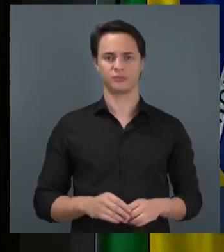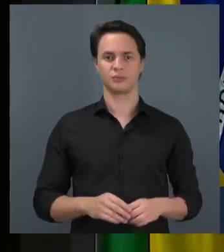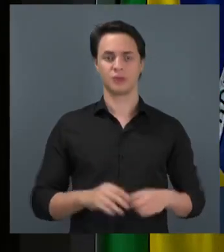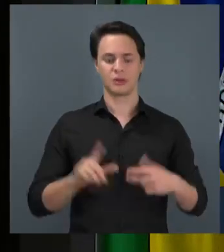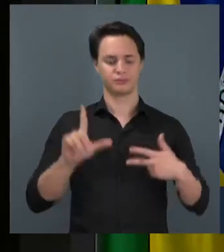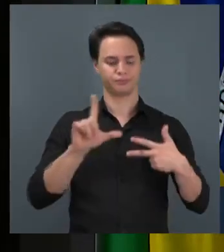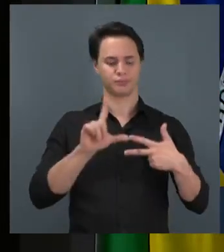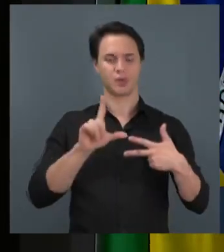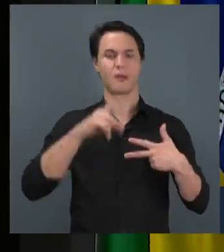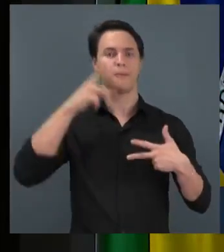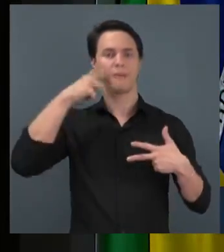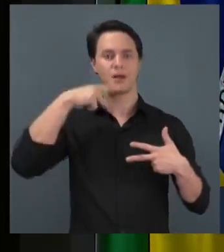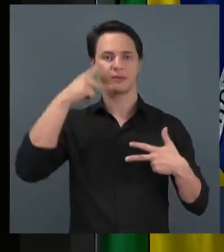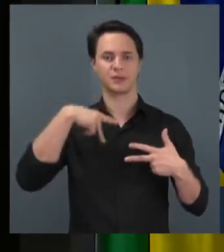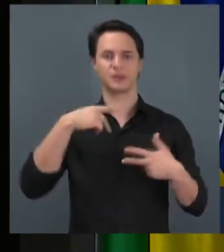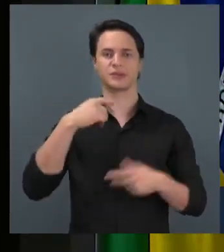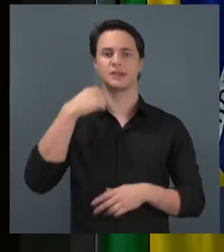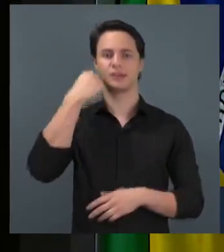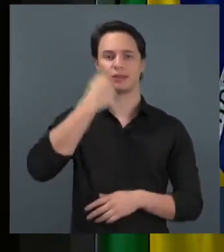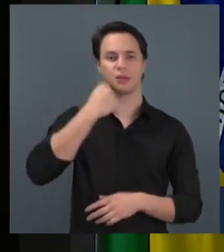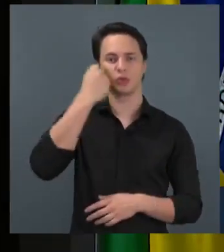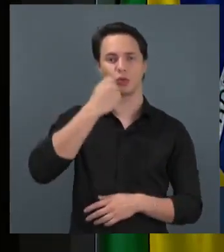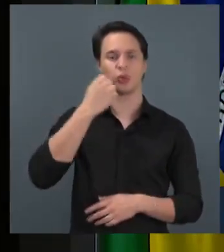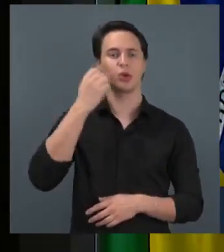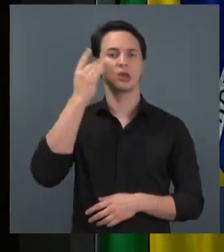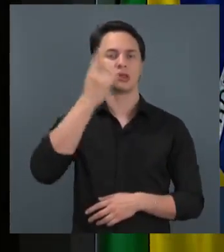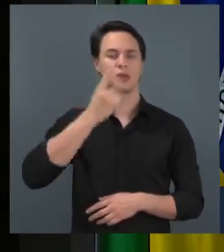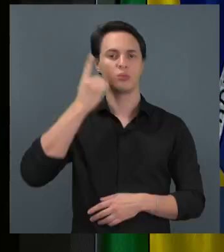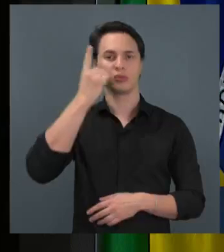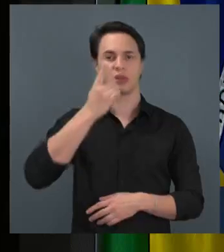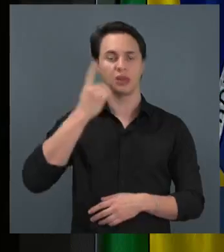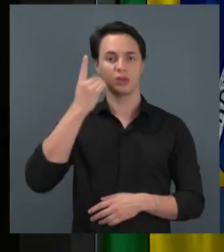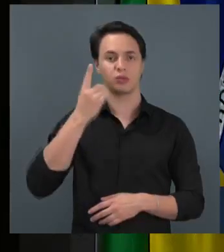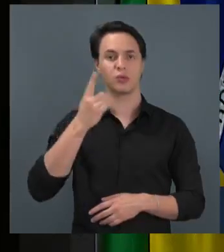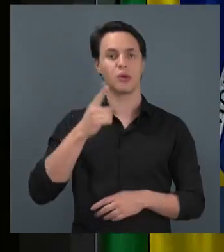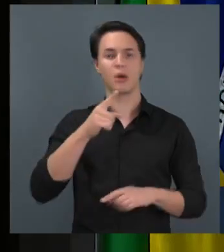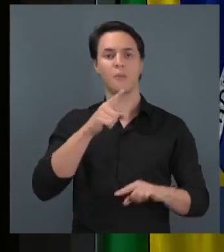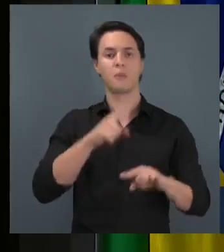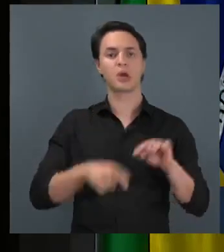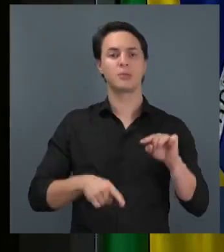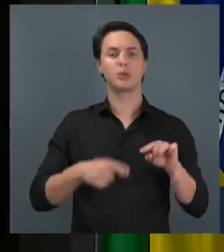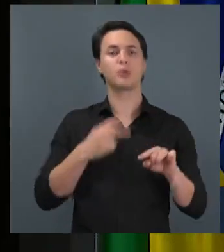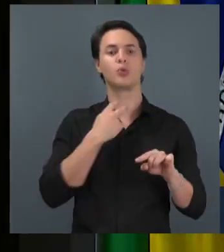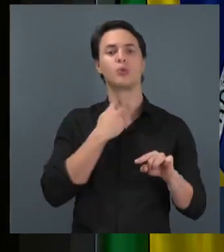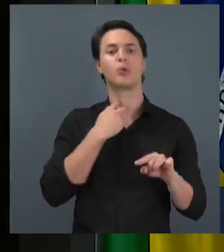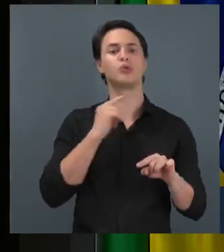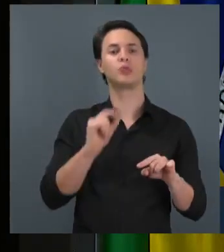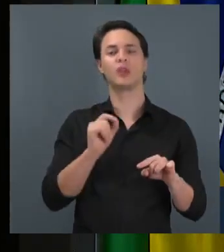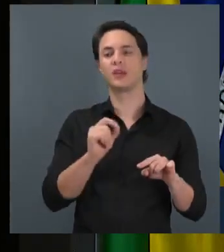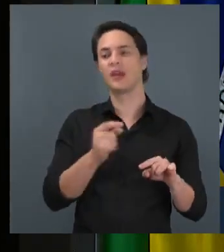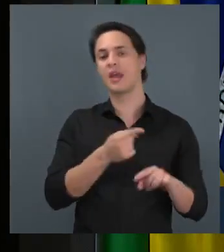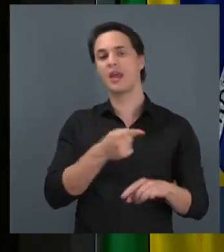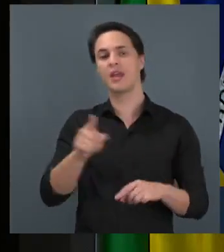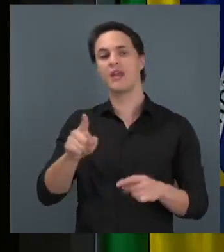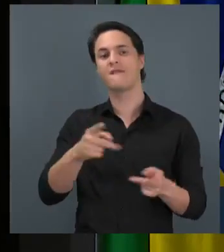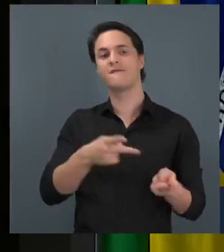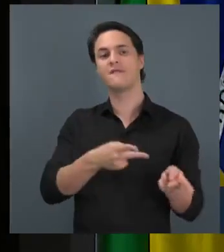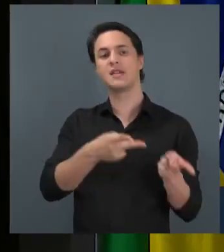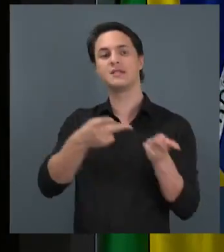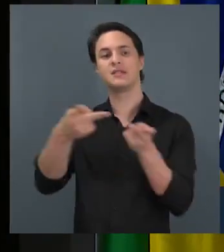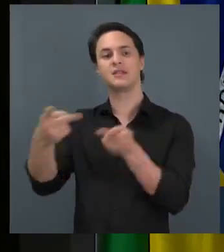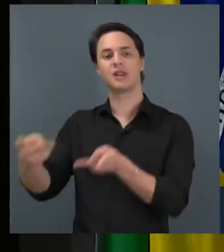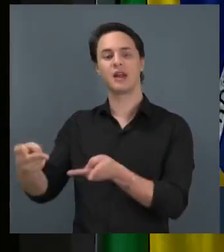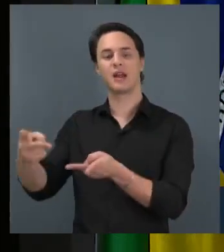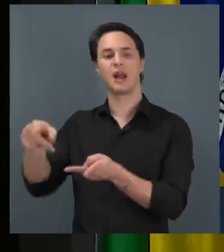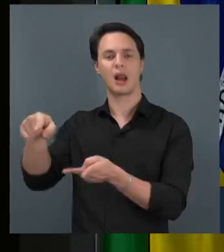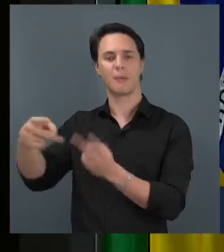deputados, não podem visitar os presos políticos do Brasil, porque o ministro Alexandre de Moraes